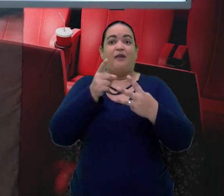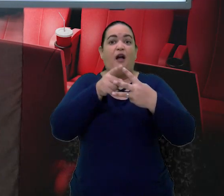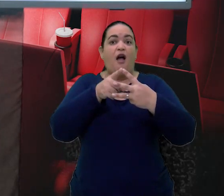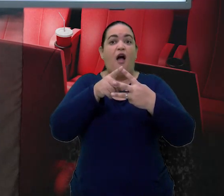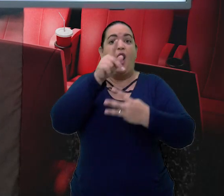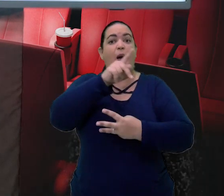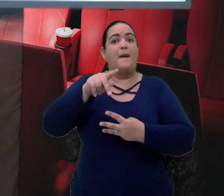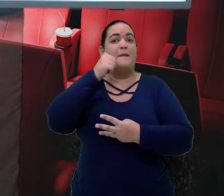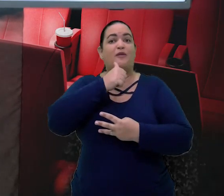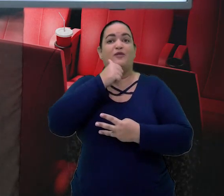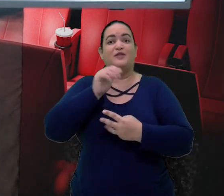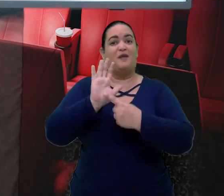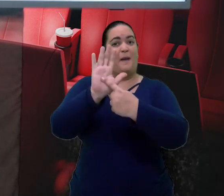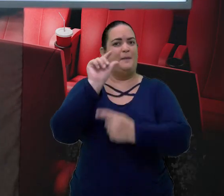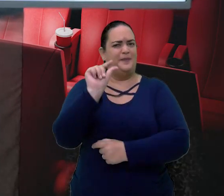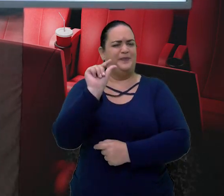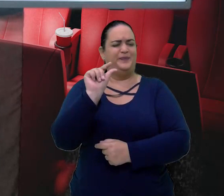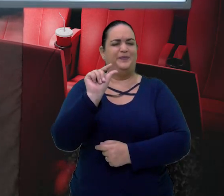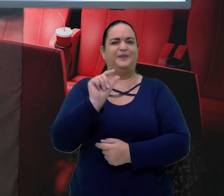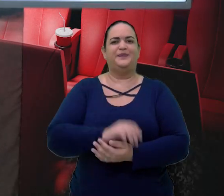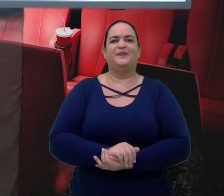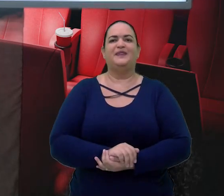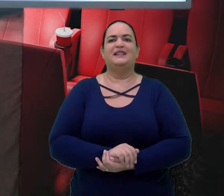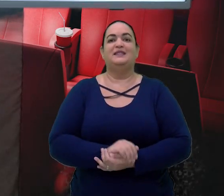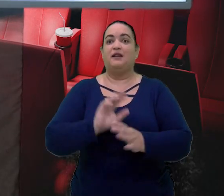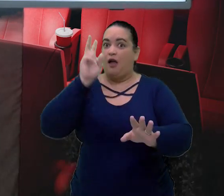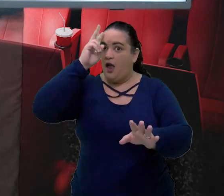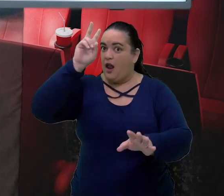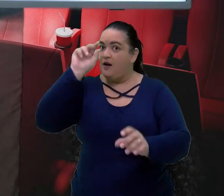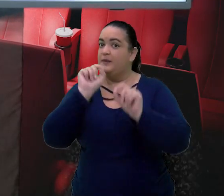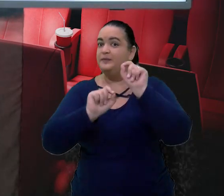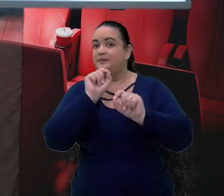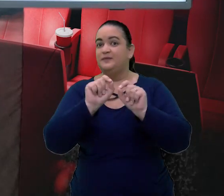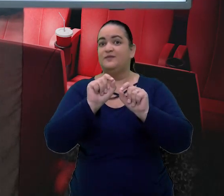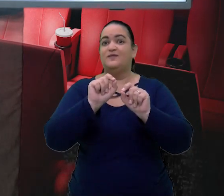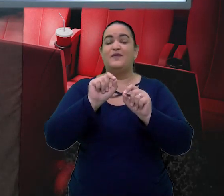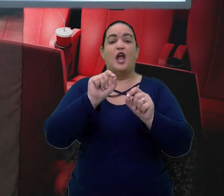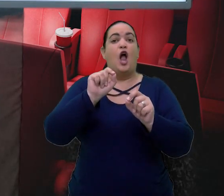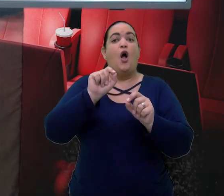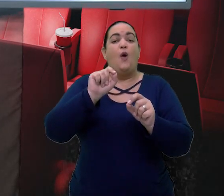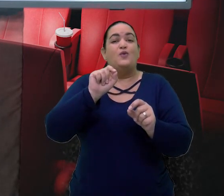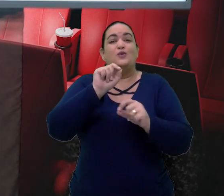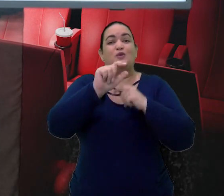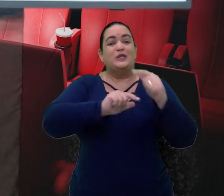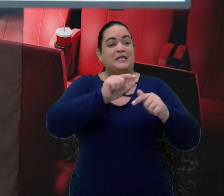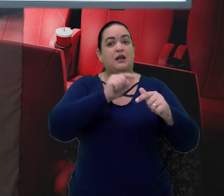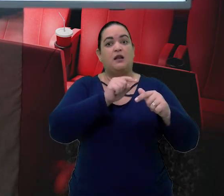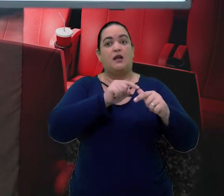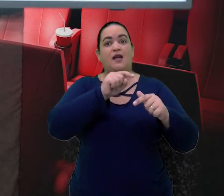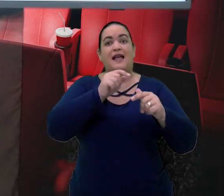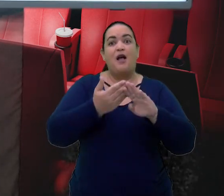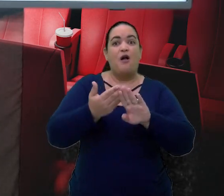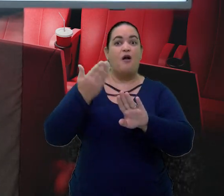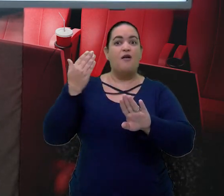desse trabalho para vocês. Vamos lá? Lembrando que o trabalho teve início desde o dia 22 de março e irá até o dia 9